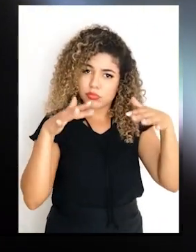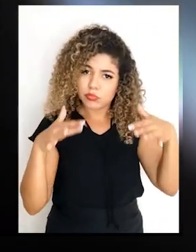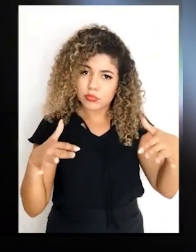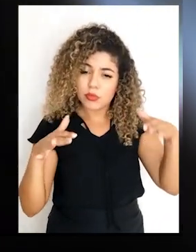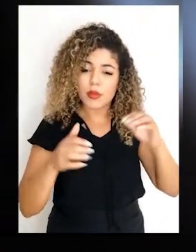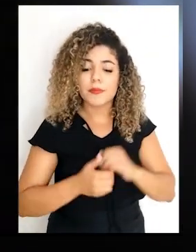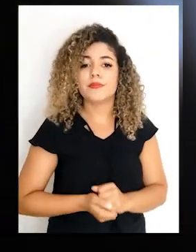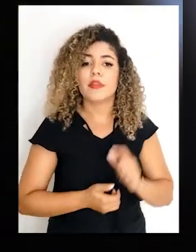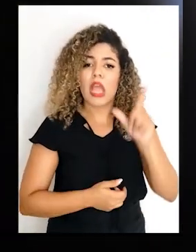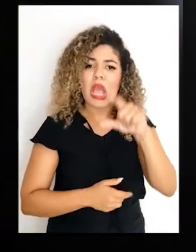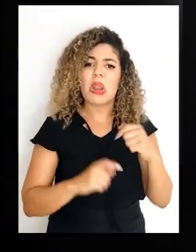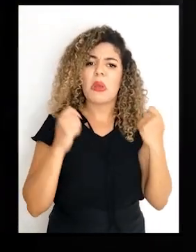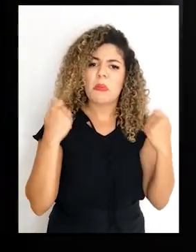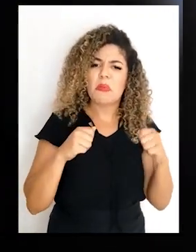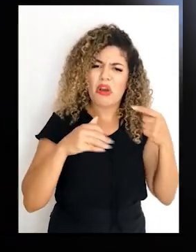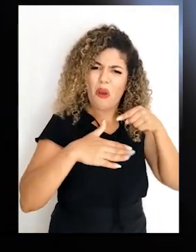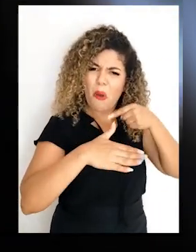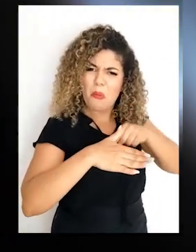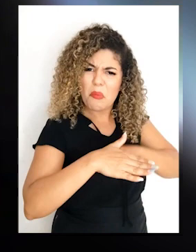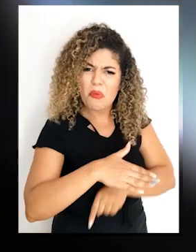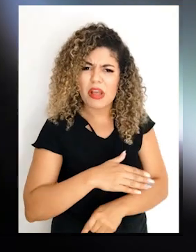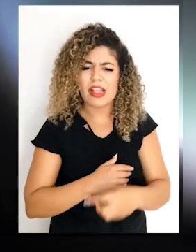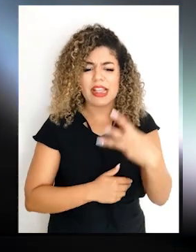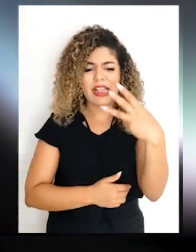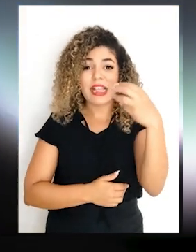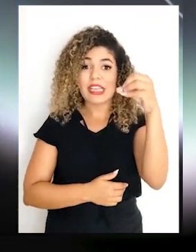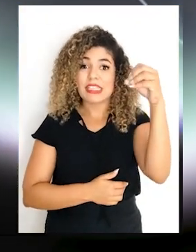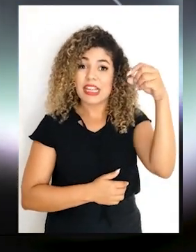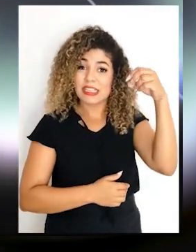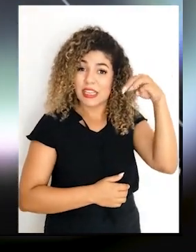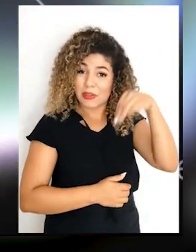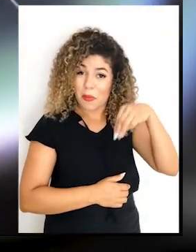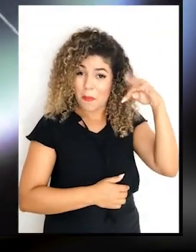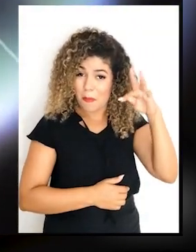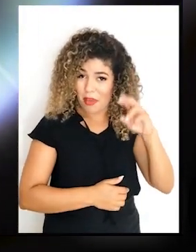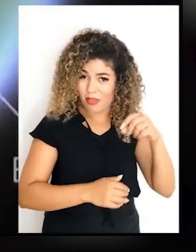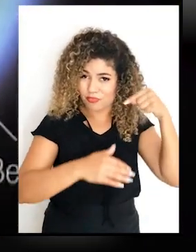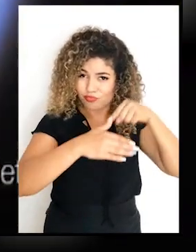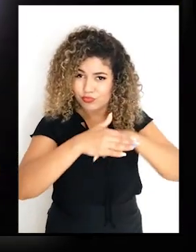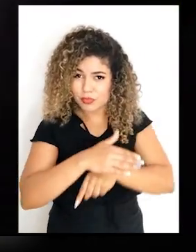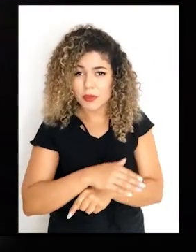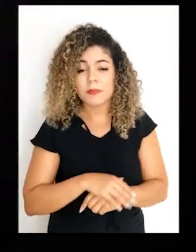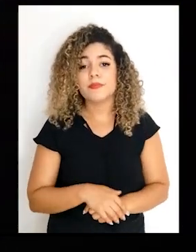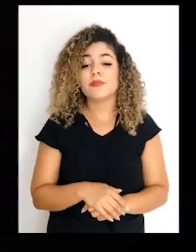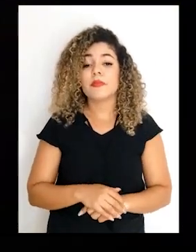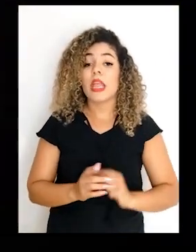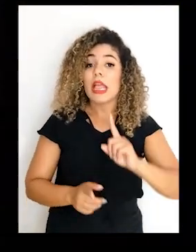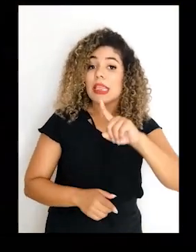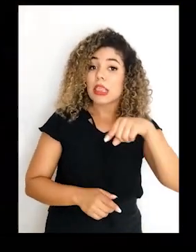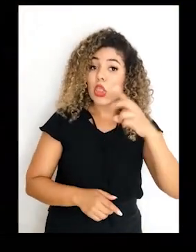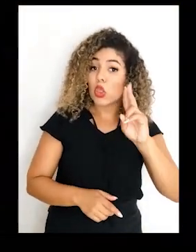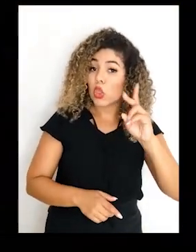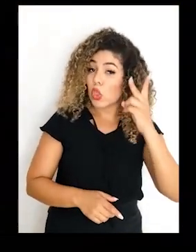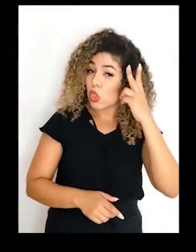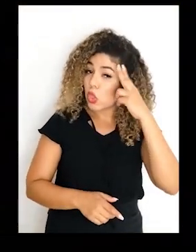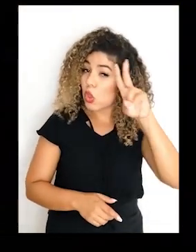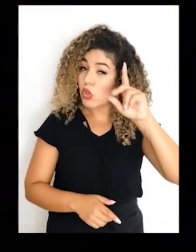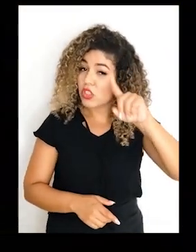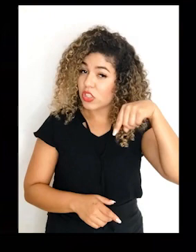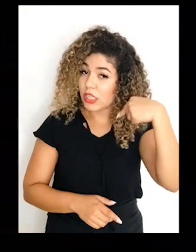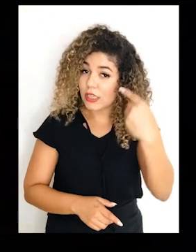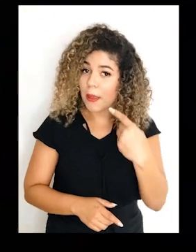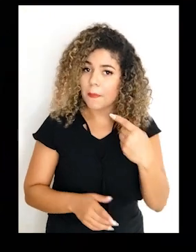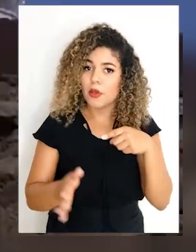de profundidade. Então, 2 dias depois, os pesquisadores fizeram novas observações